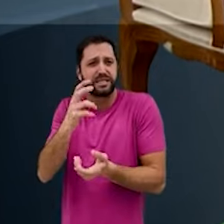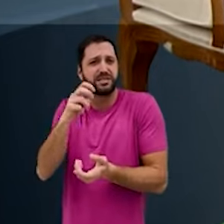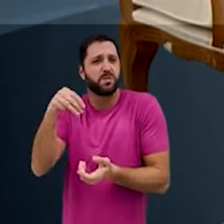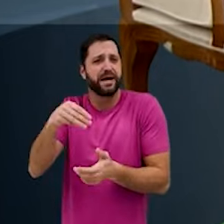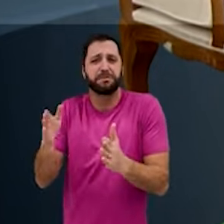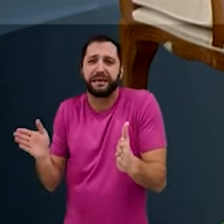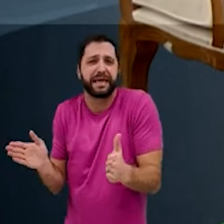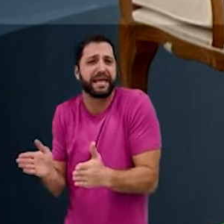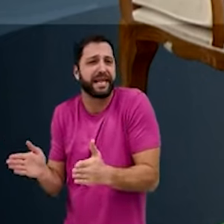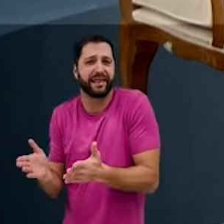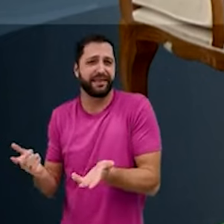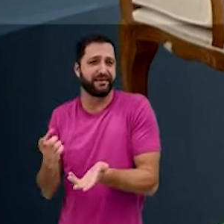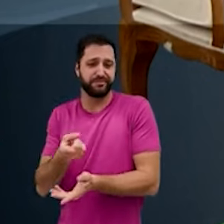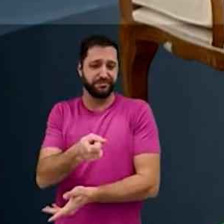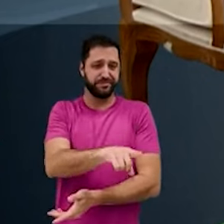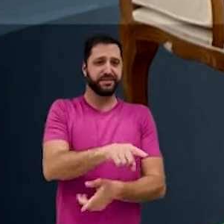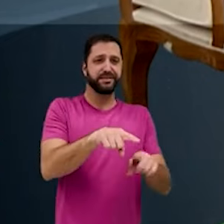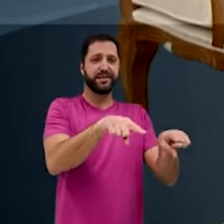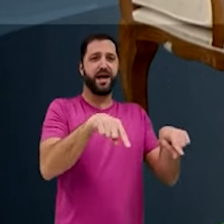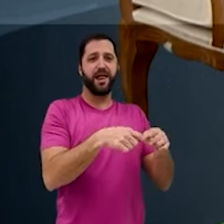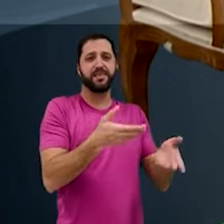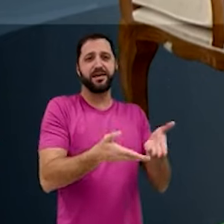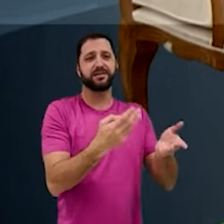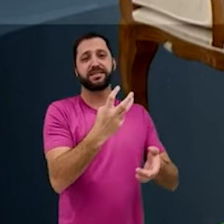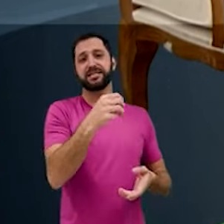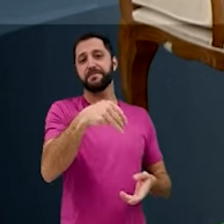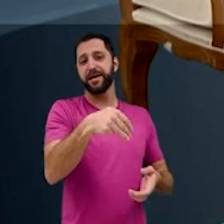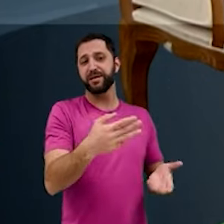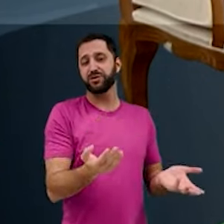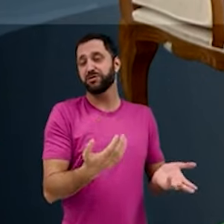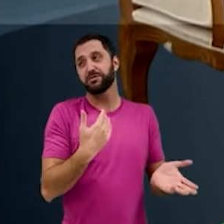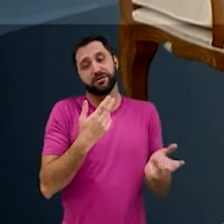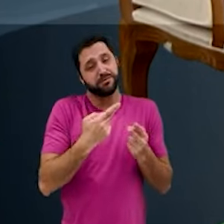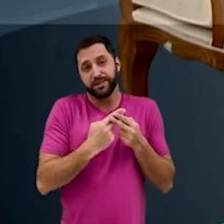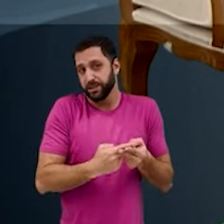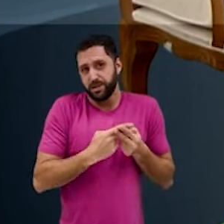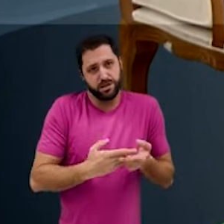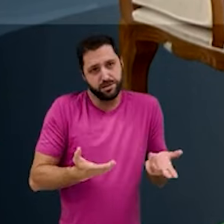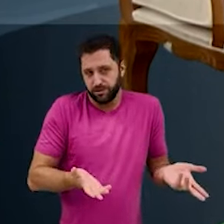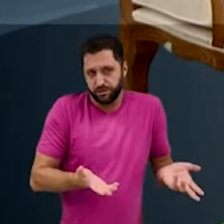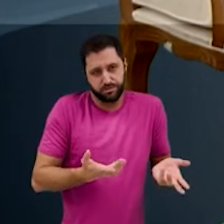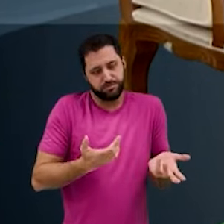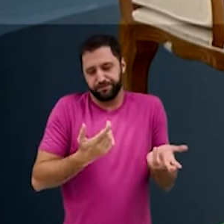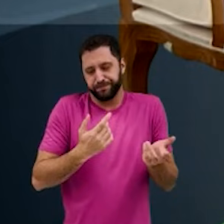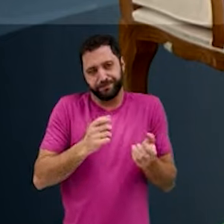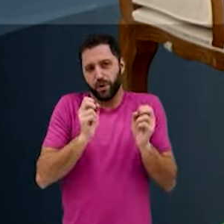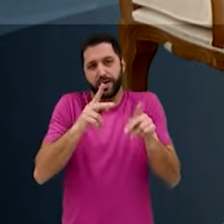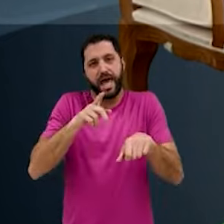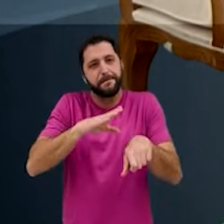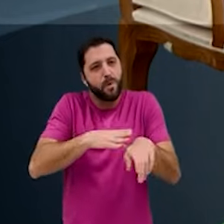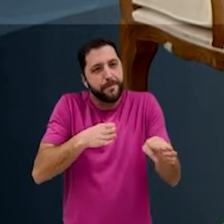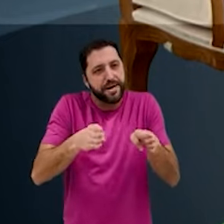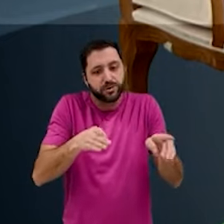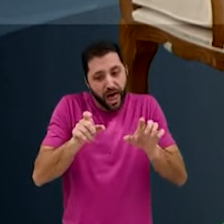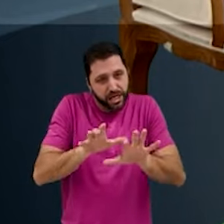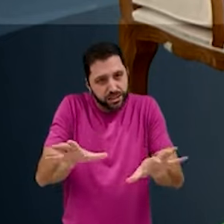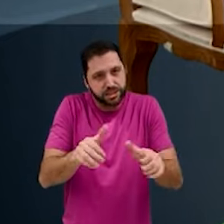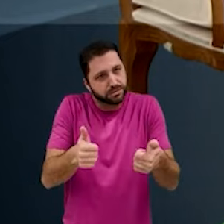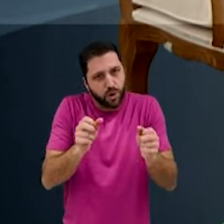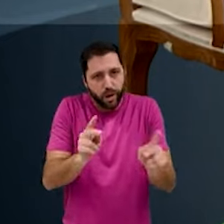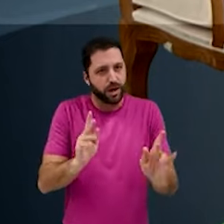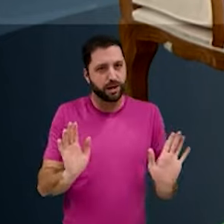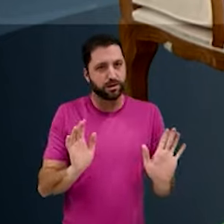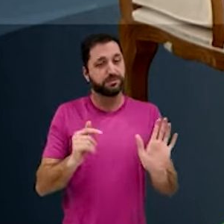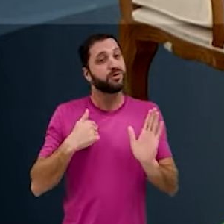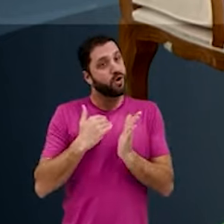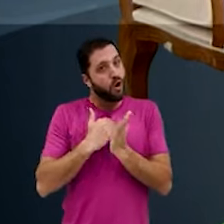A salinha que eu aluguei tinha 30 metros, mas era o melhor que eu podia naquele momento, e eu respeitava isso. Ali